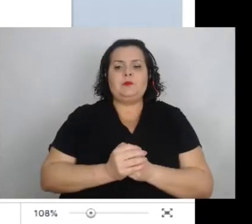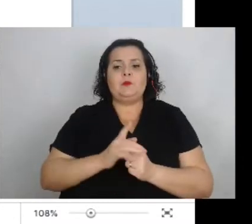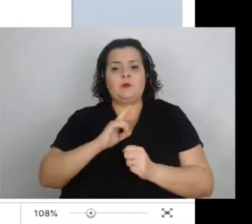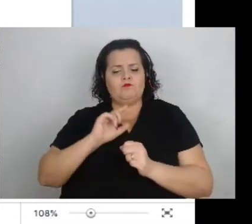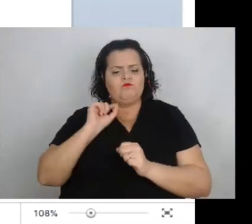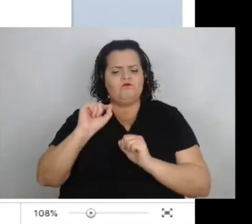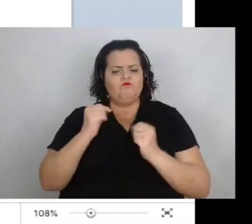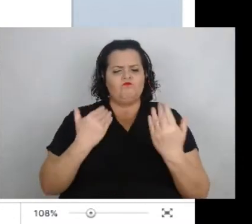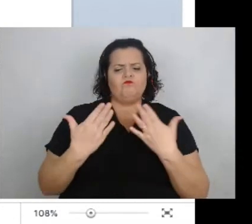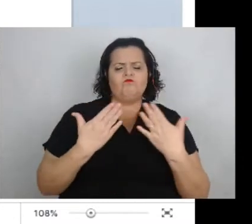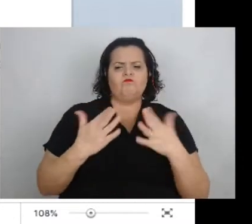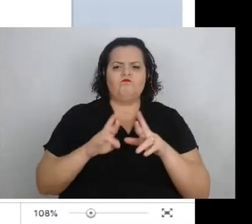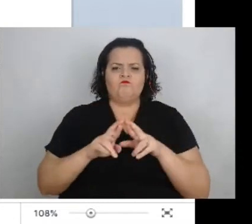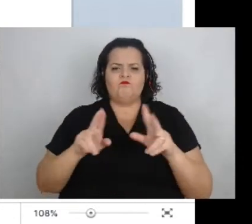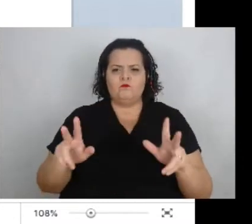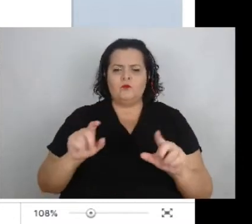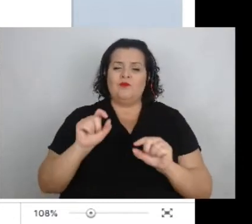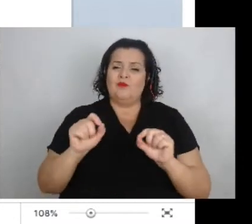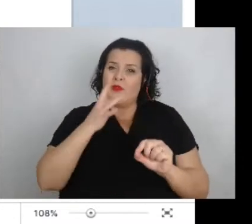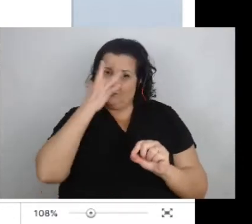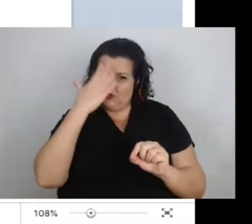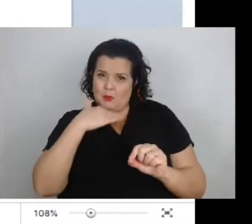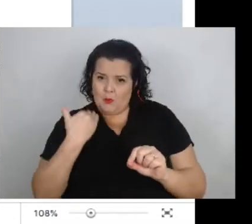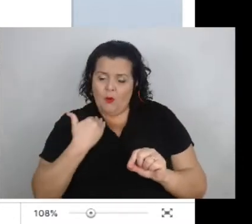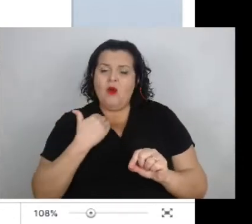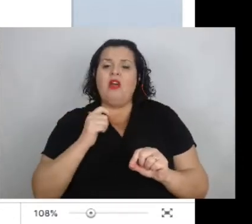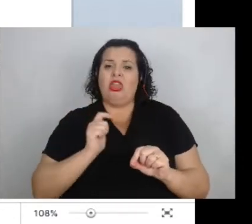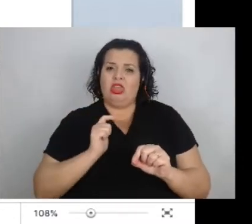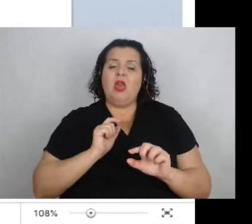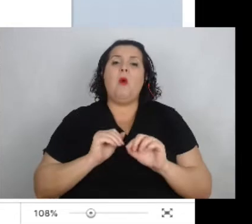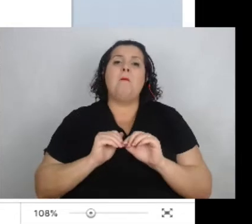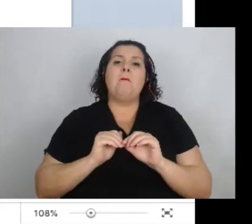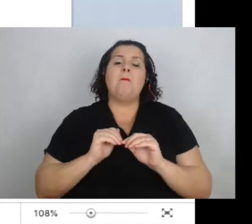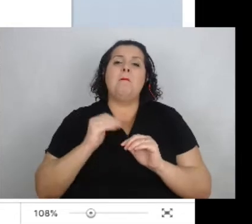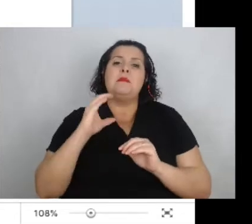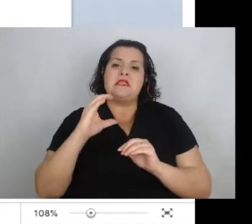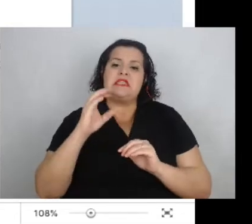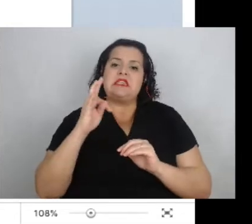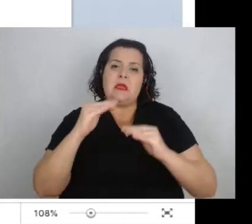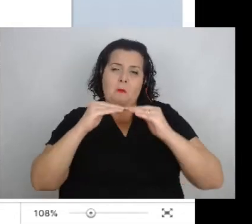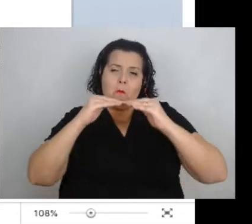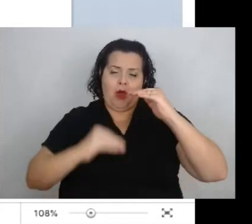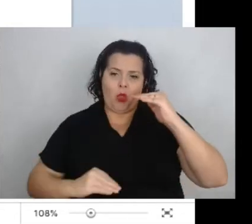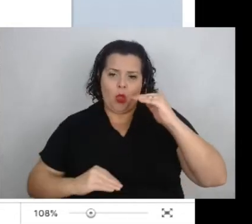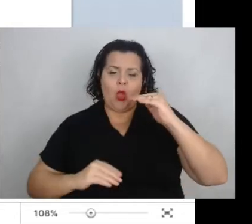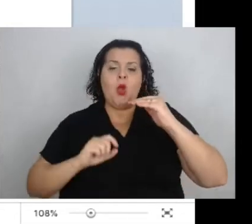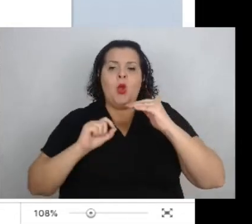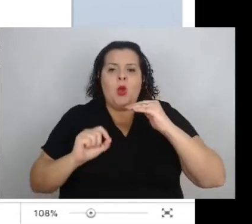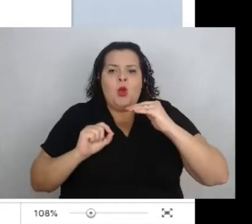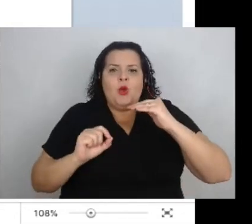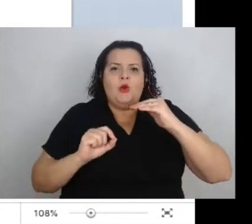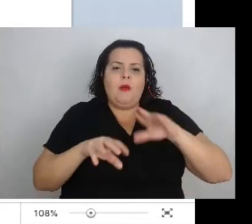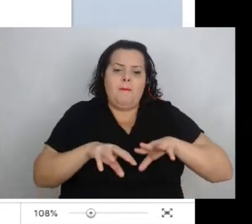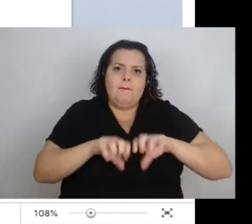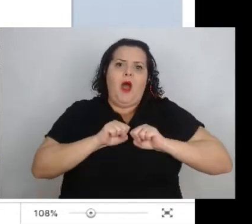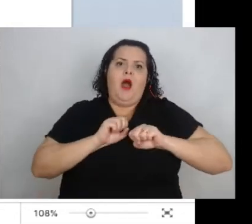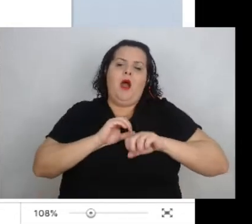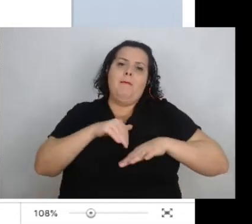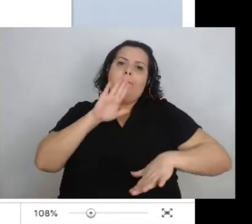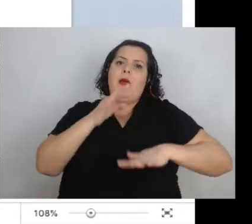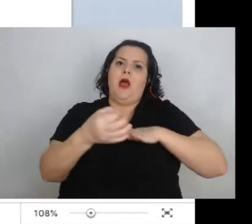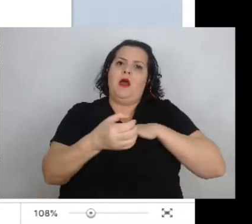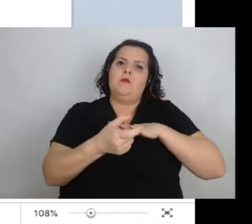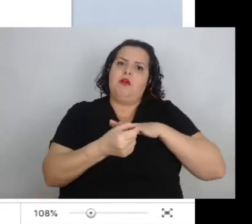relação àqueles que vão a óbito, eles tendem a ter um CT menor, ou seja, uma carga viral maior na